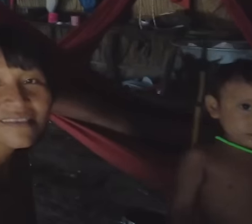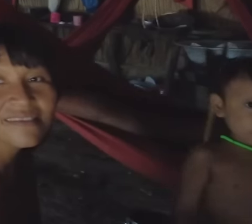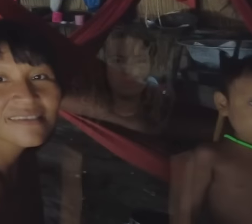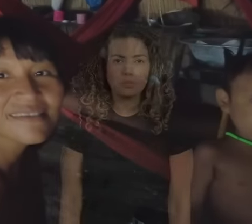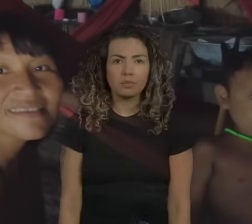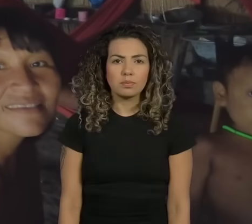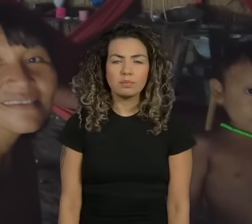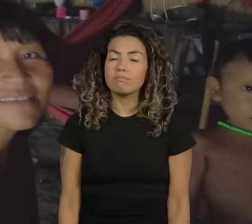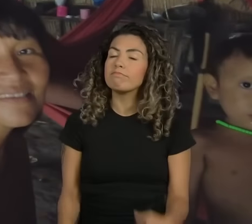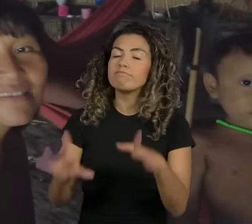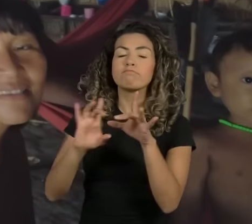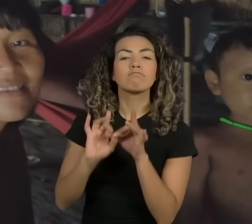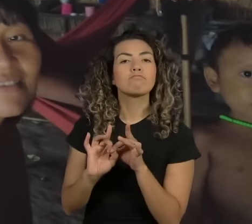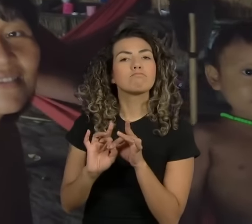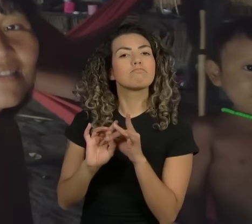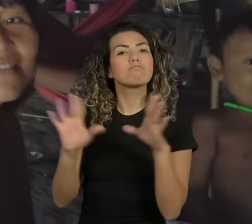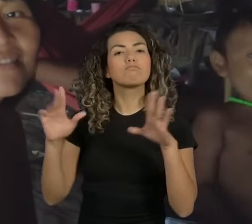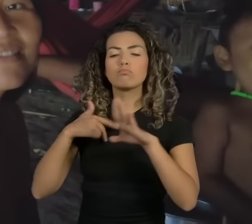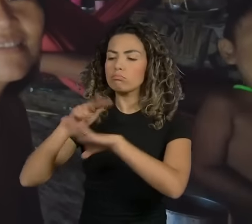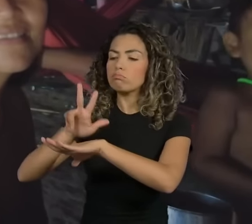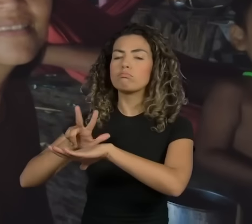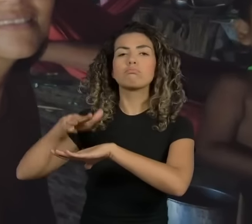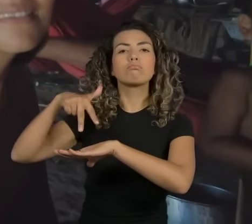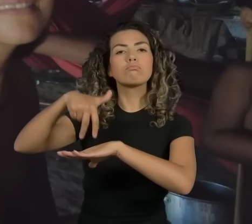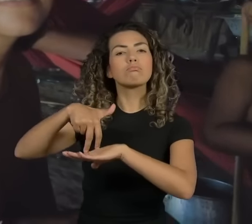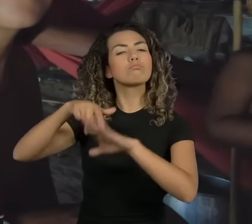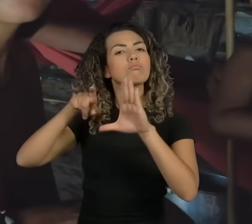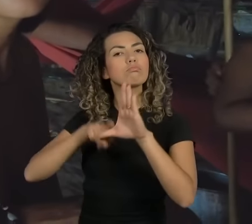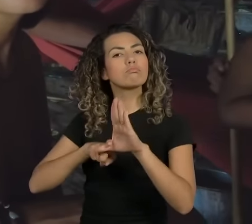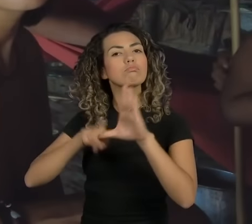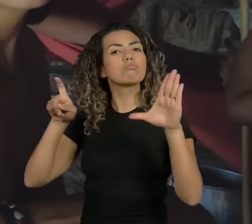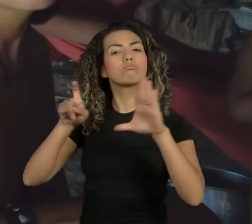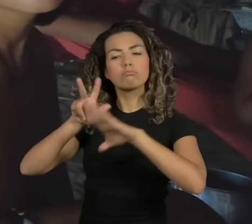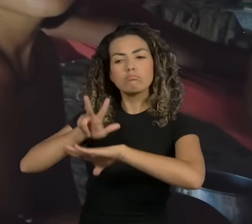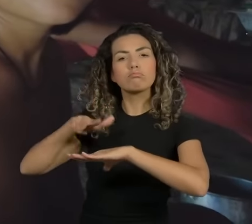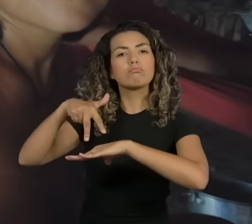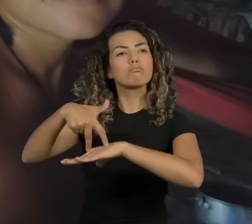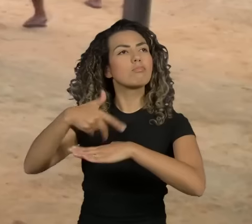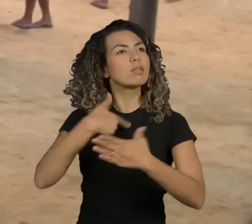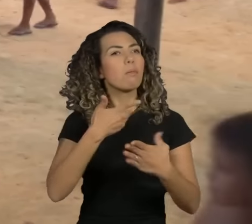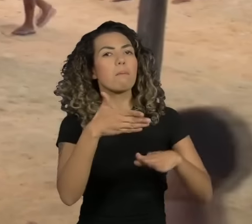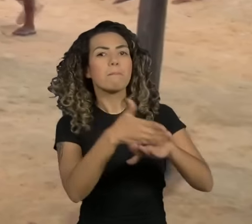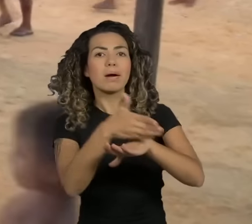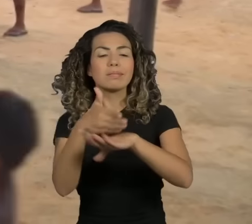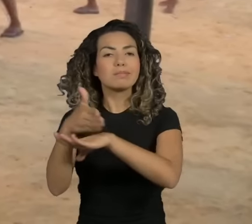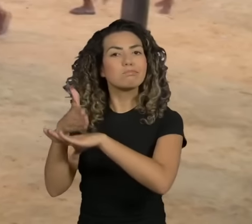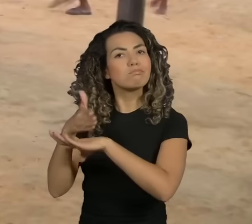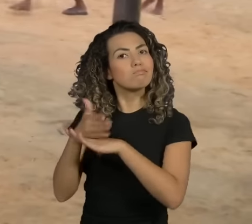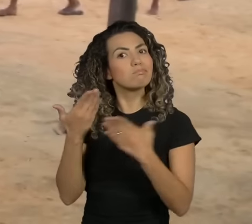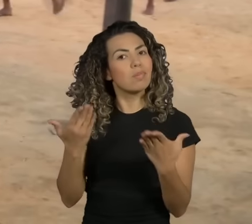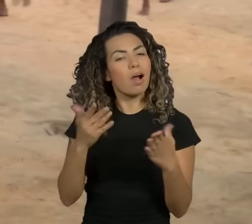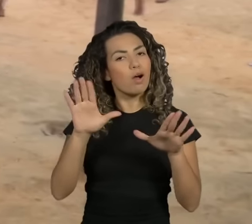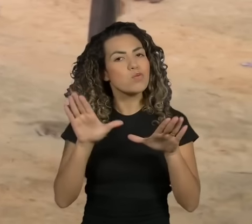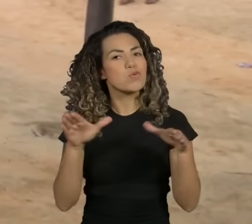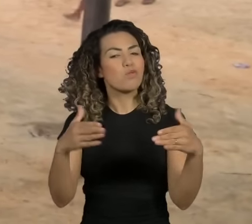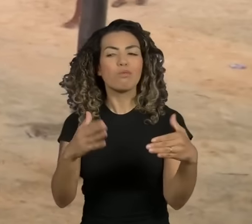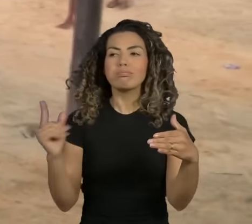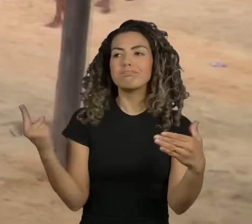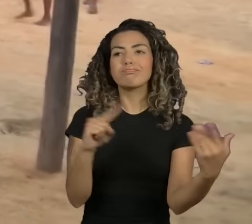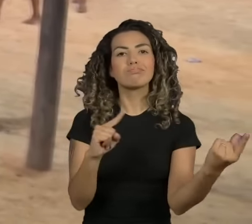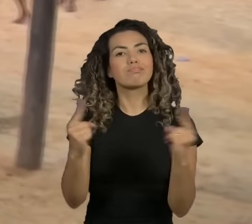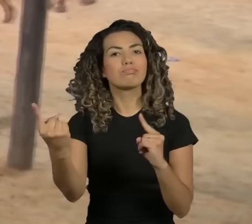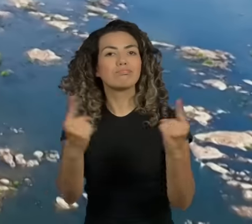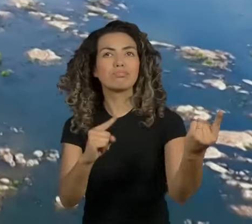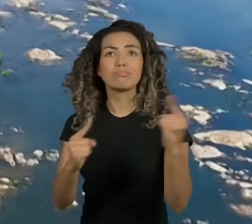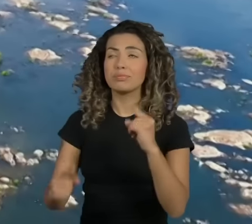Liberdade, autonomia e participação comunitária marcam a infância de um dos maiores grupos indígenas do